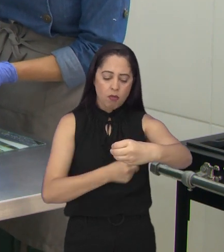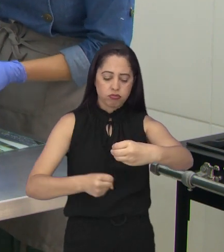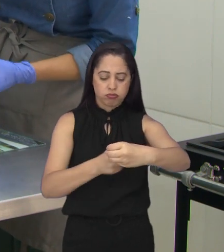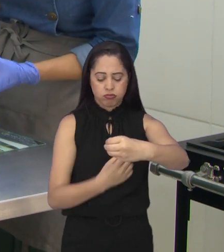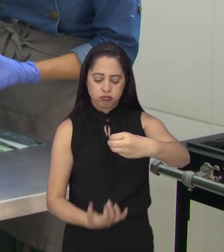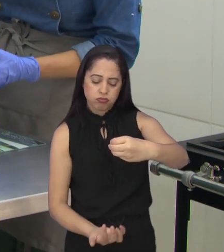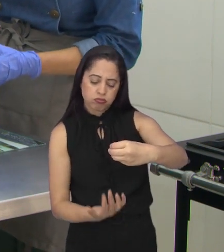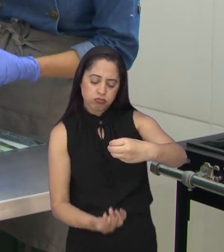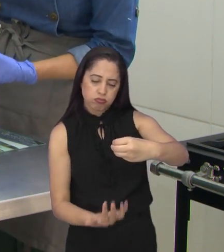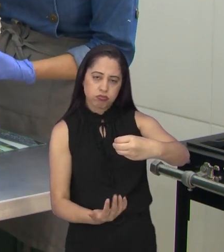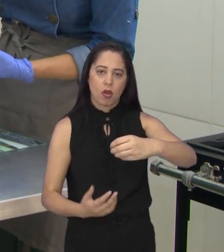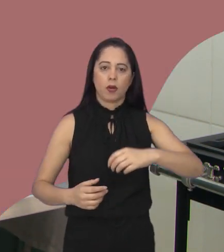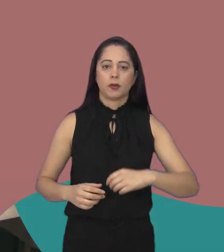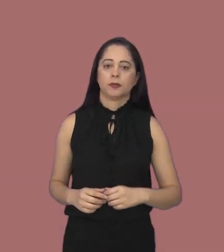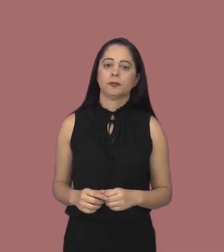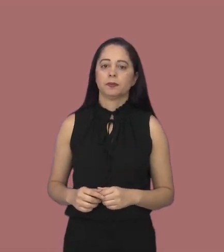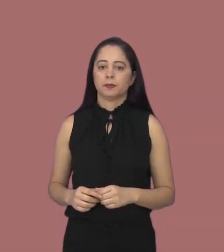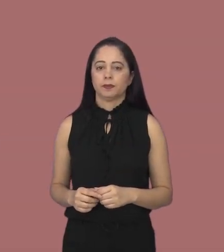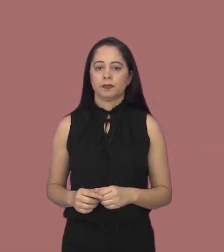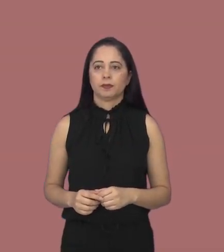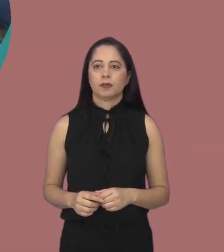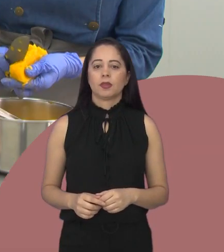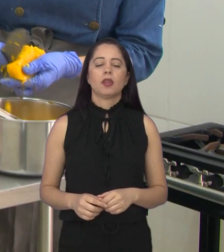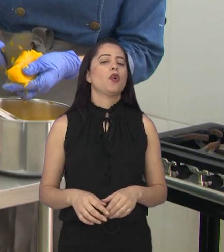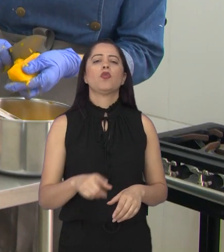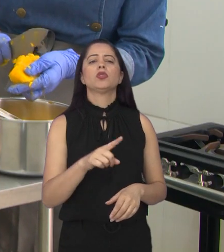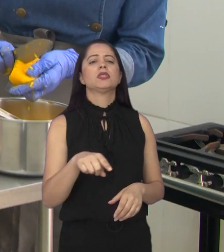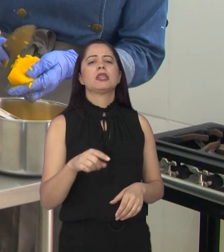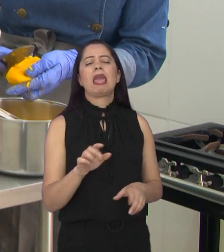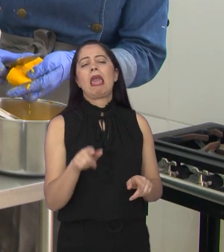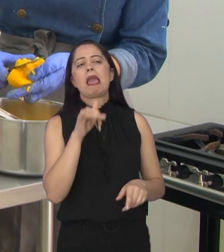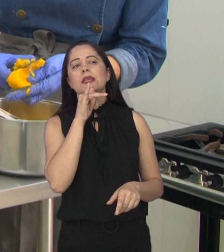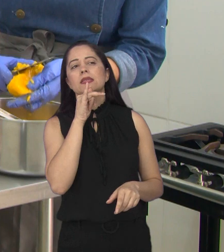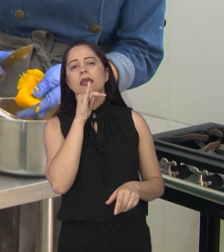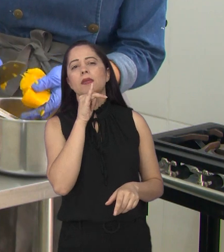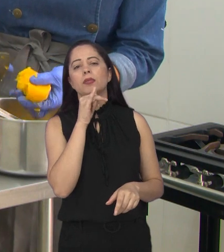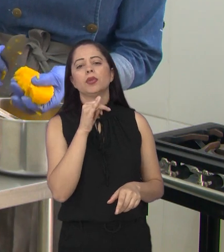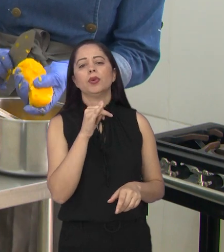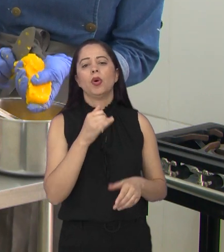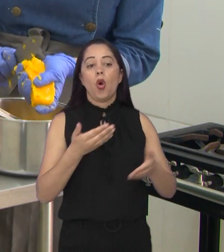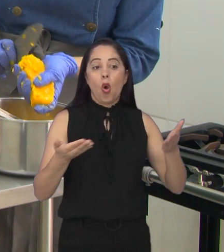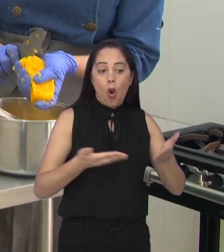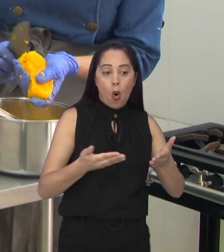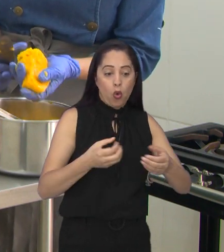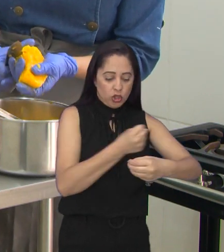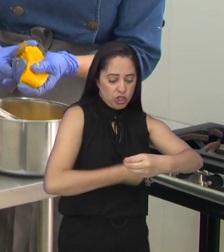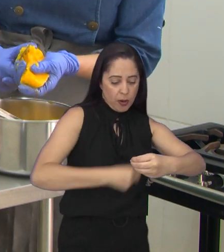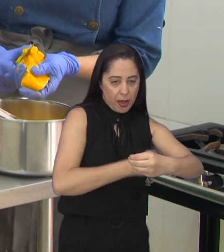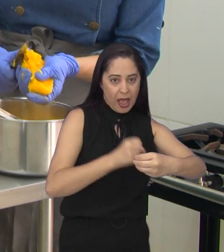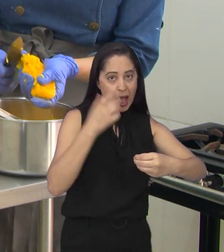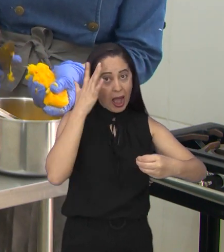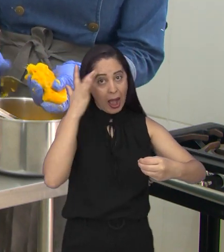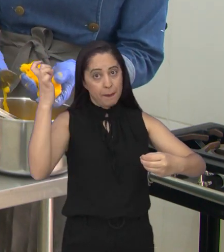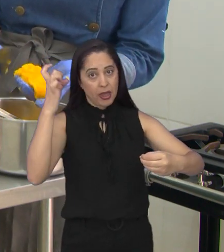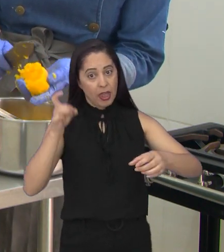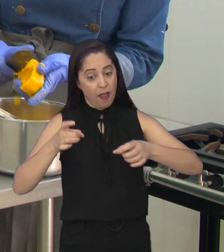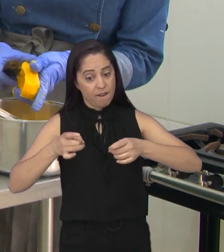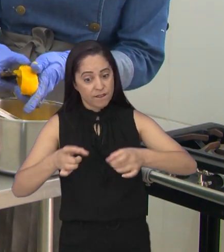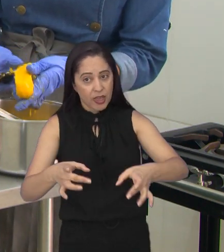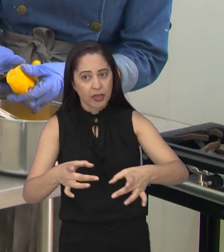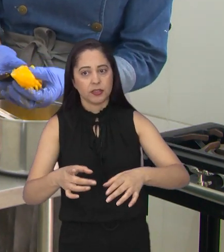ponto nessa geleia. A rotina de vocês, assim, quanto tempo? Hoje eu produzo, amanhã